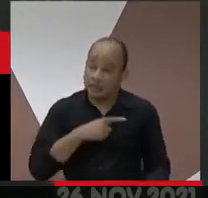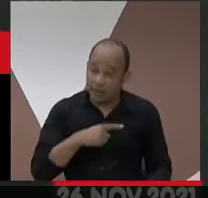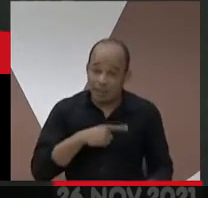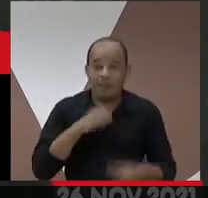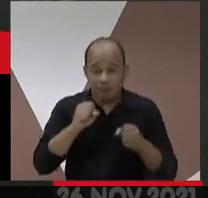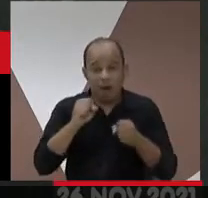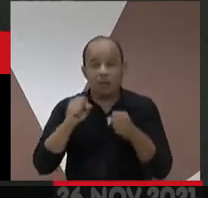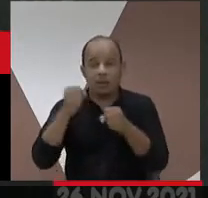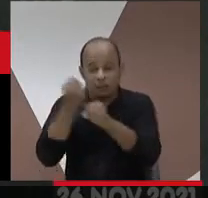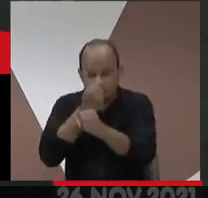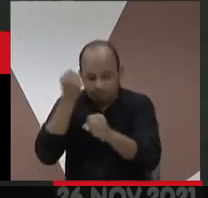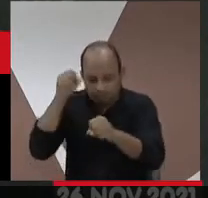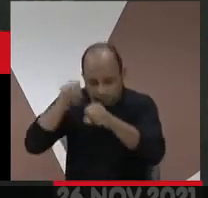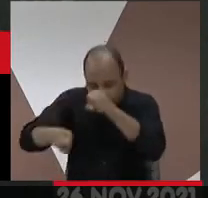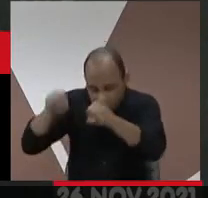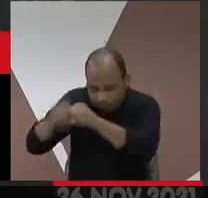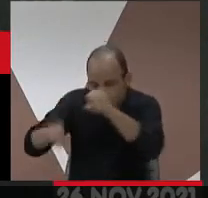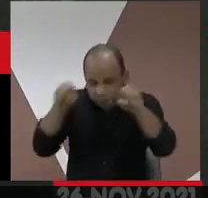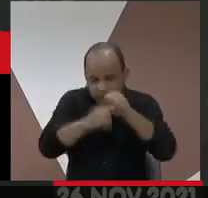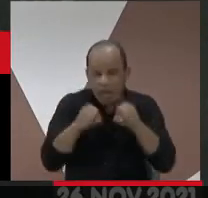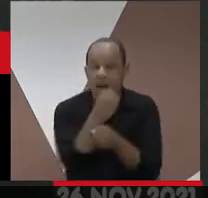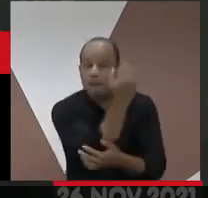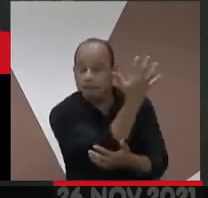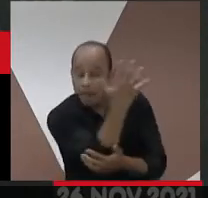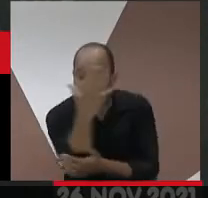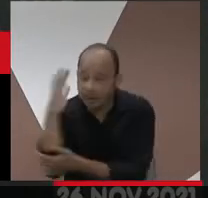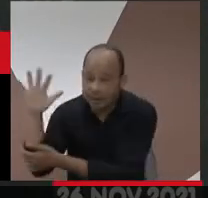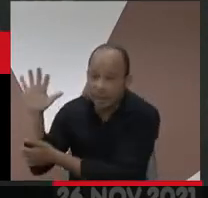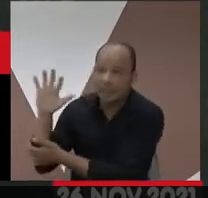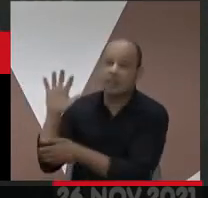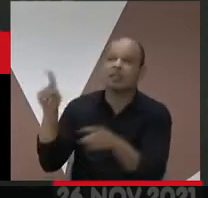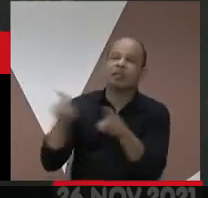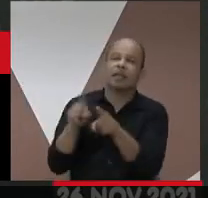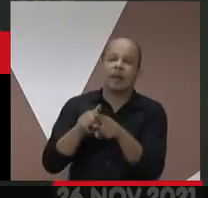outras localidades. Destruição de Mata Atlântica, Cerrado